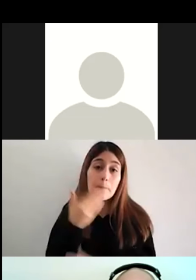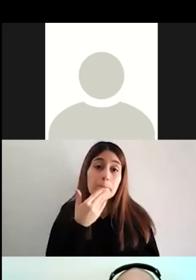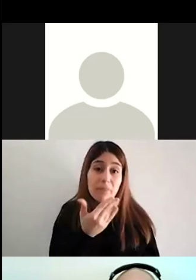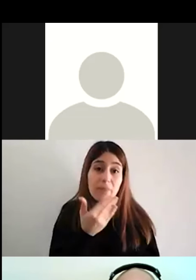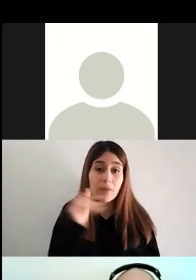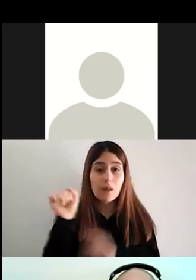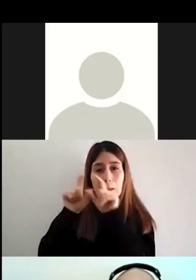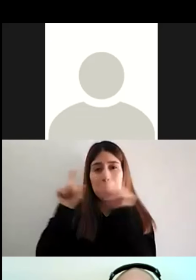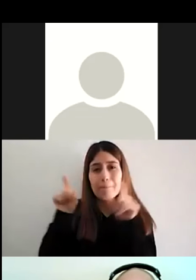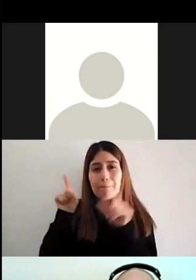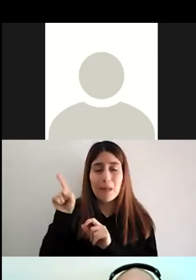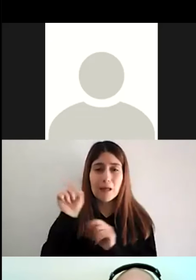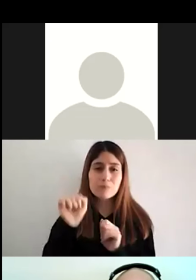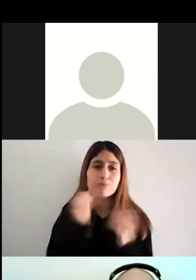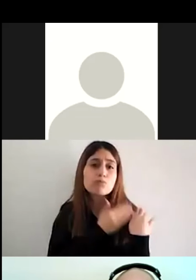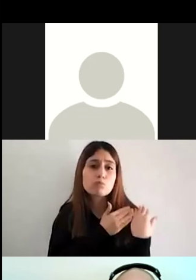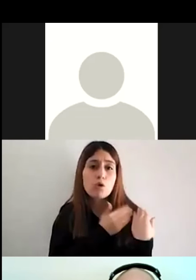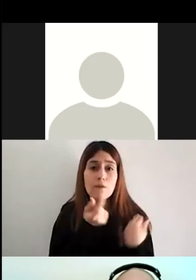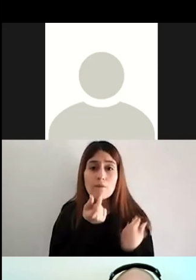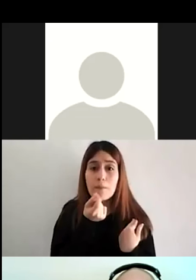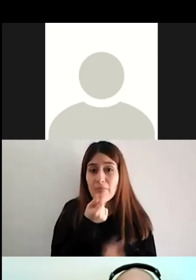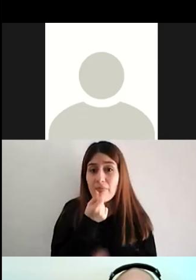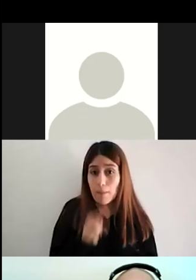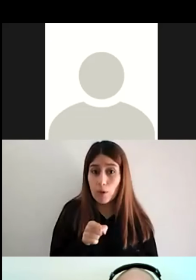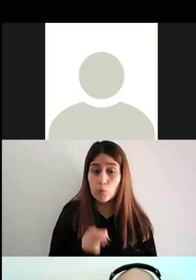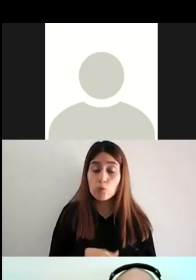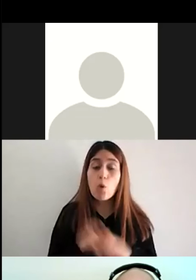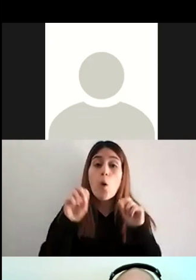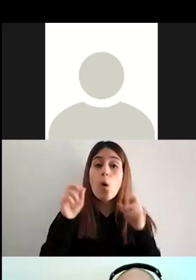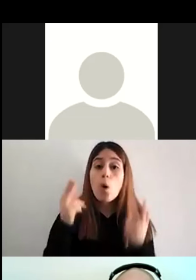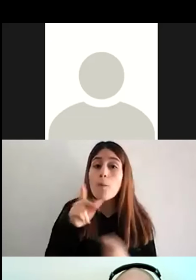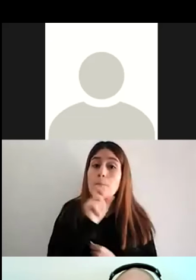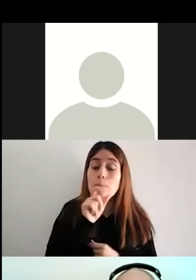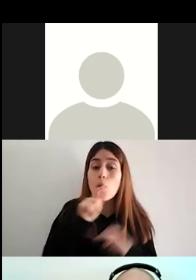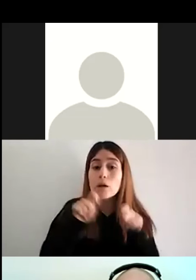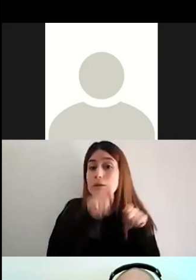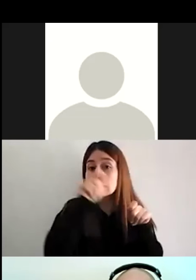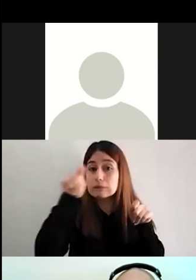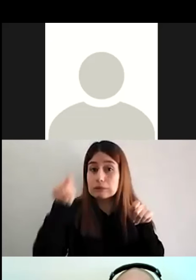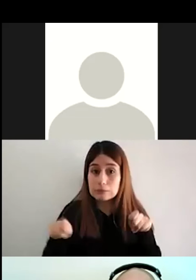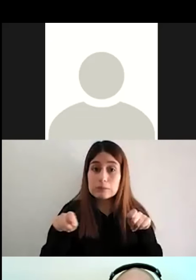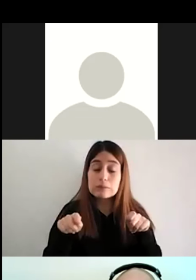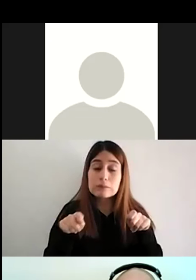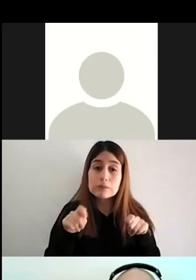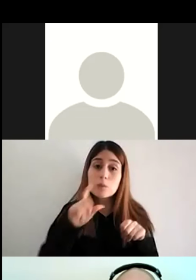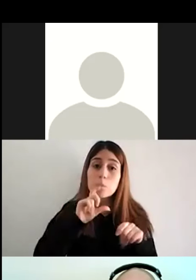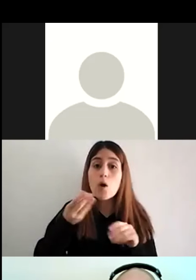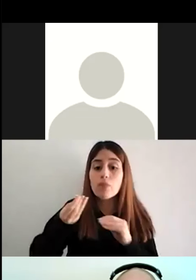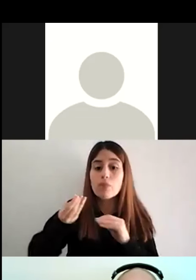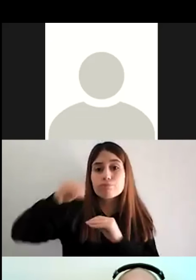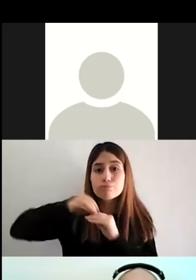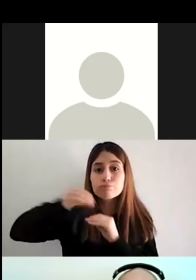da empresa que é o responsável pelo medicamento, ou pode até prolongar-se devido à adição de